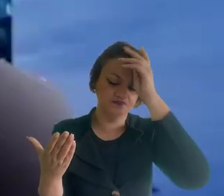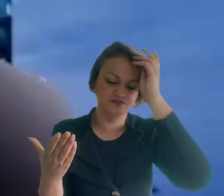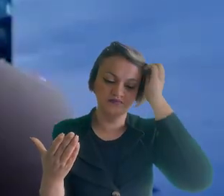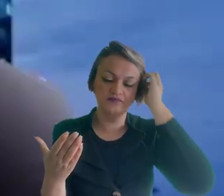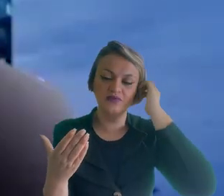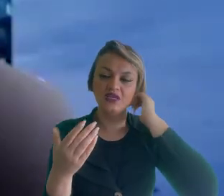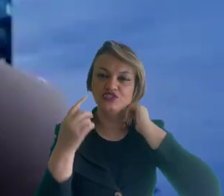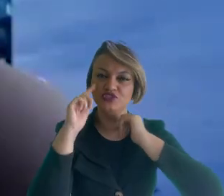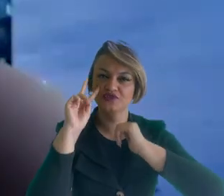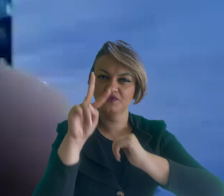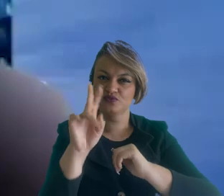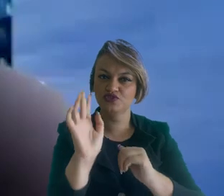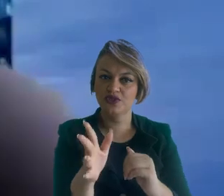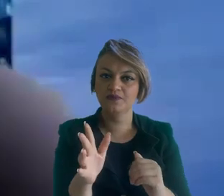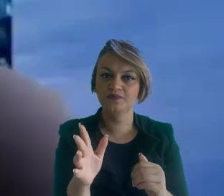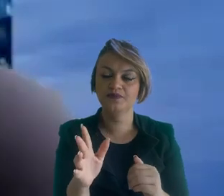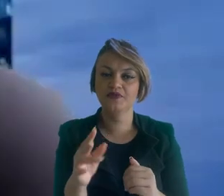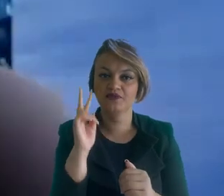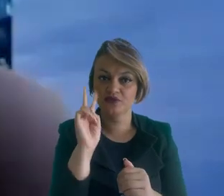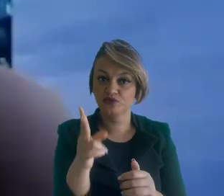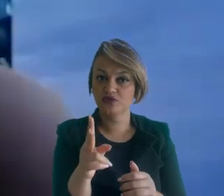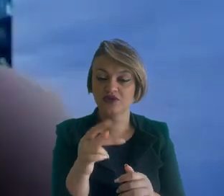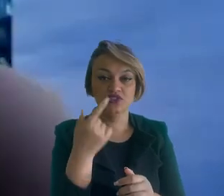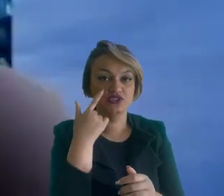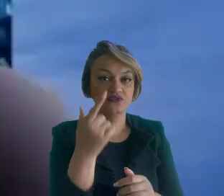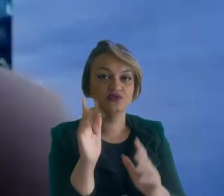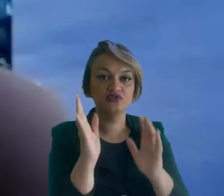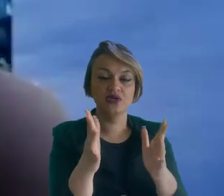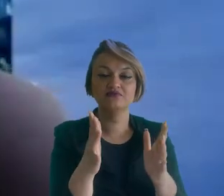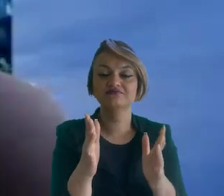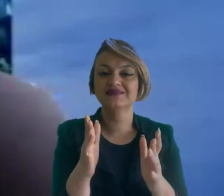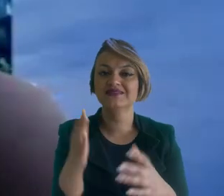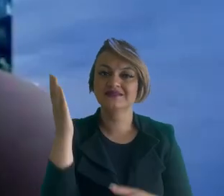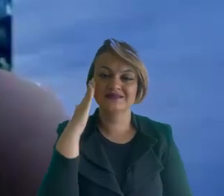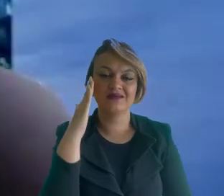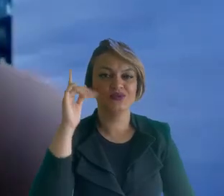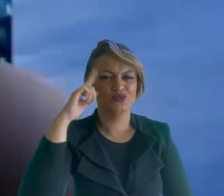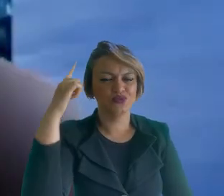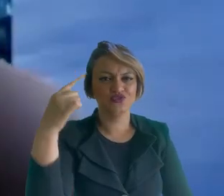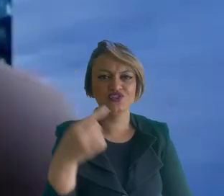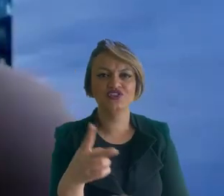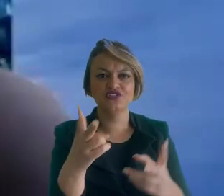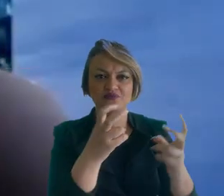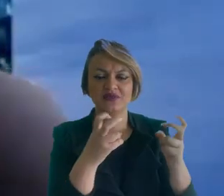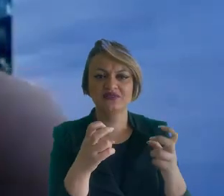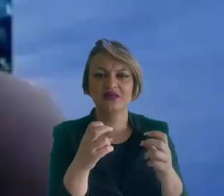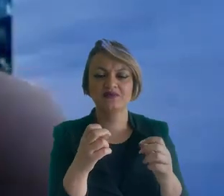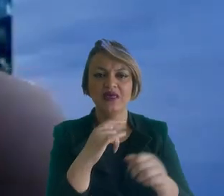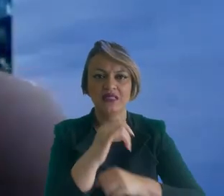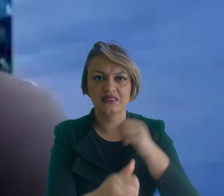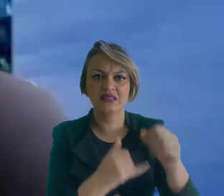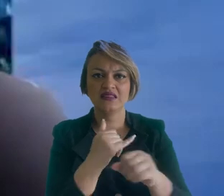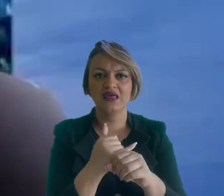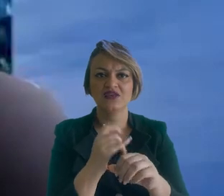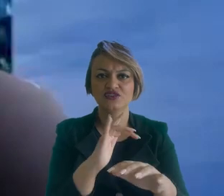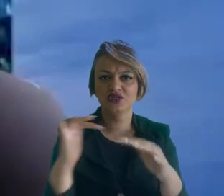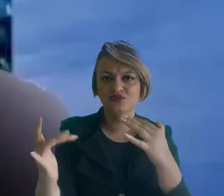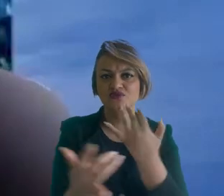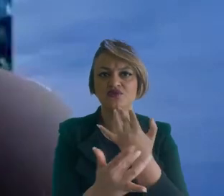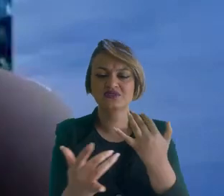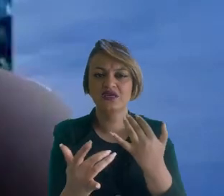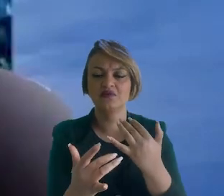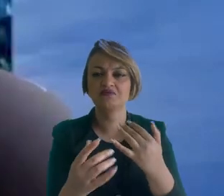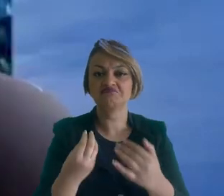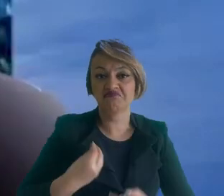vimos Ares como vivenciamos e sentimos no nosso dia a dia o meu virtual é as redes sociais estão